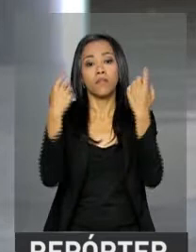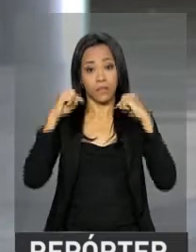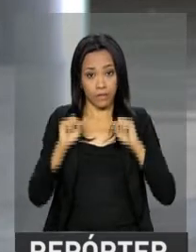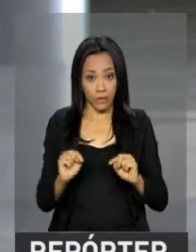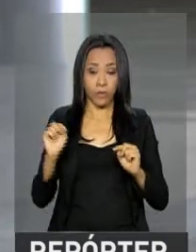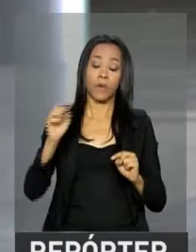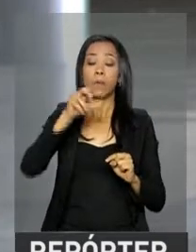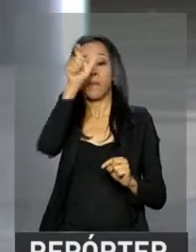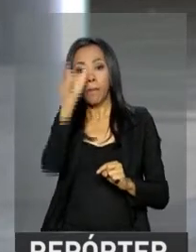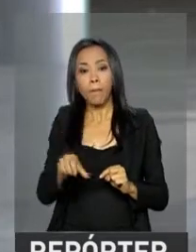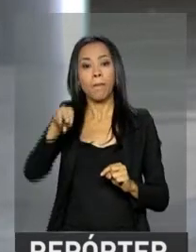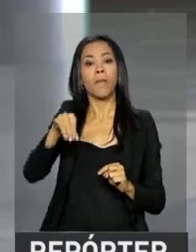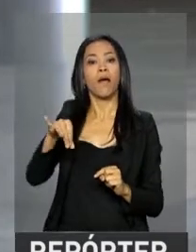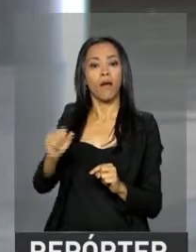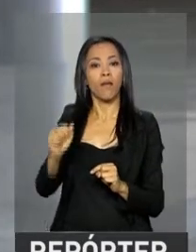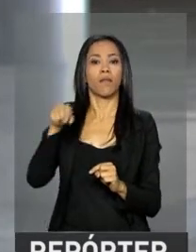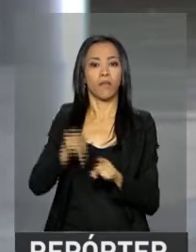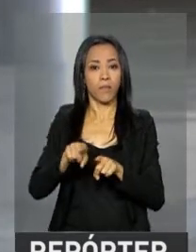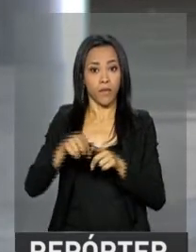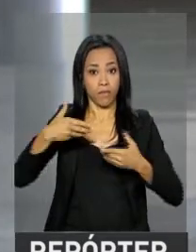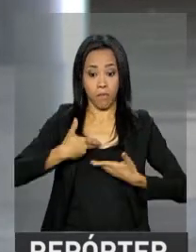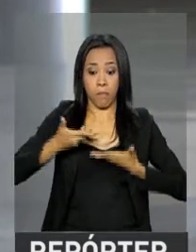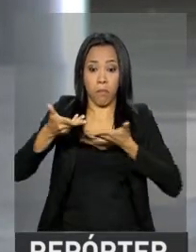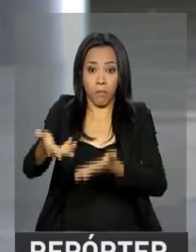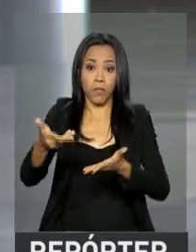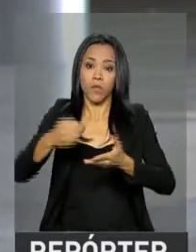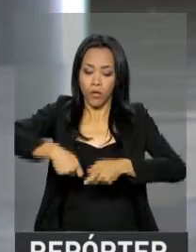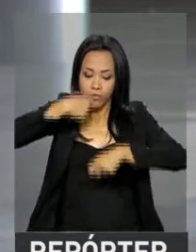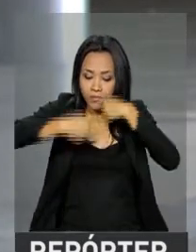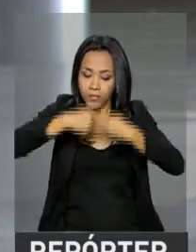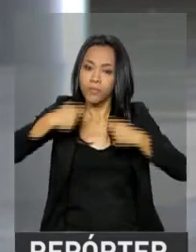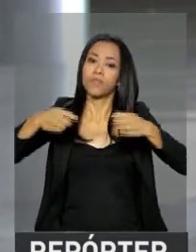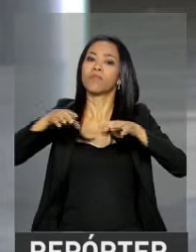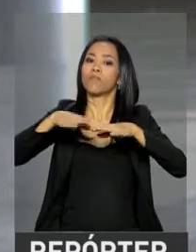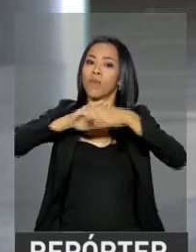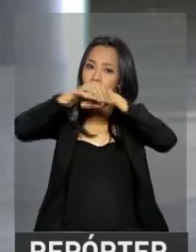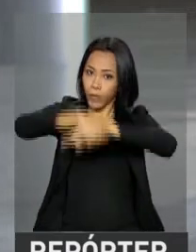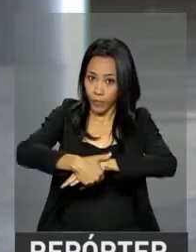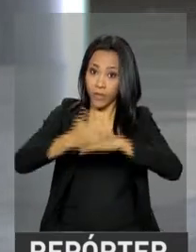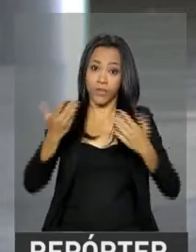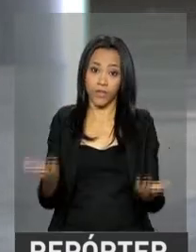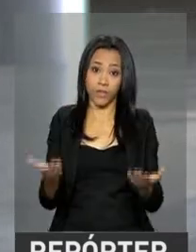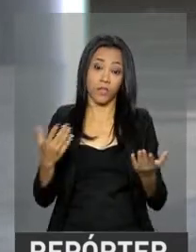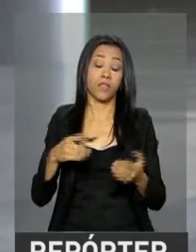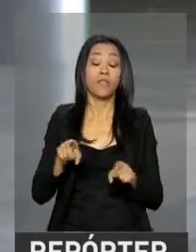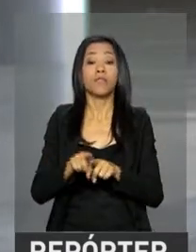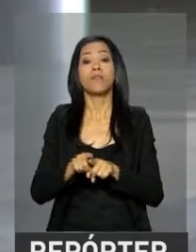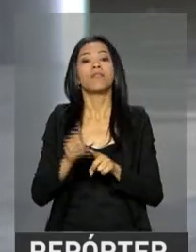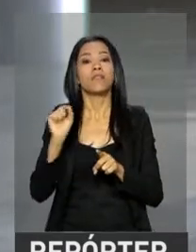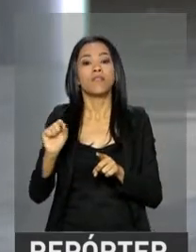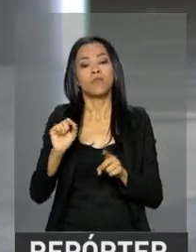participa de um jantar oferecido pelo diretor de redação do site poder 360 o jornalista fernando rodrigues